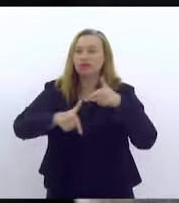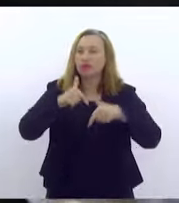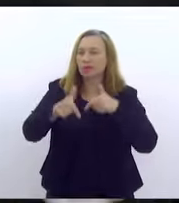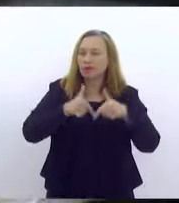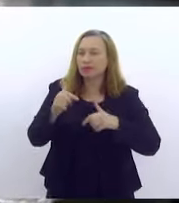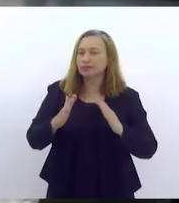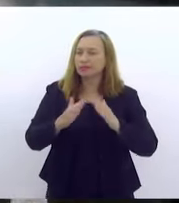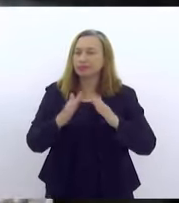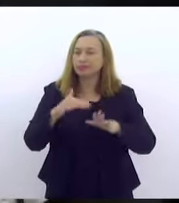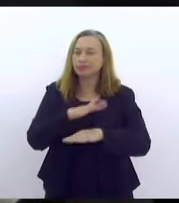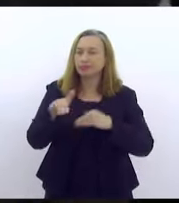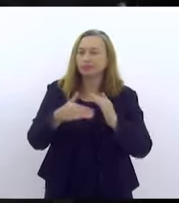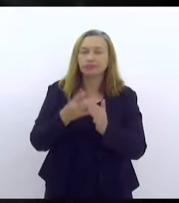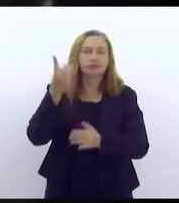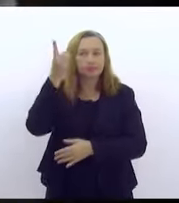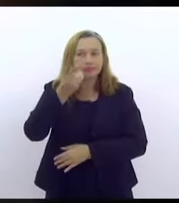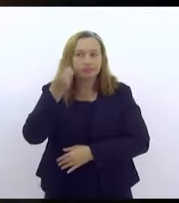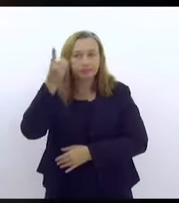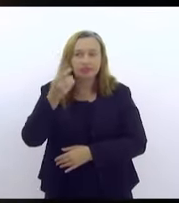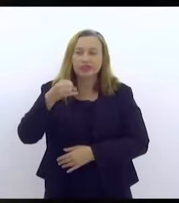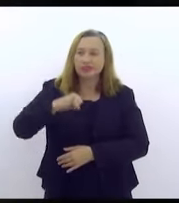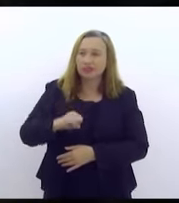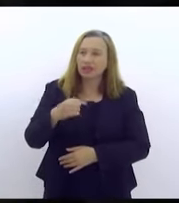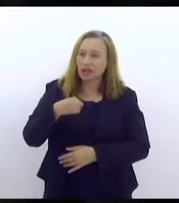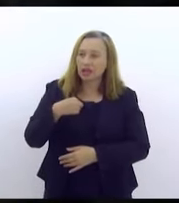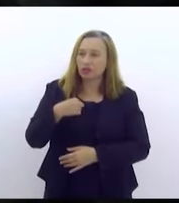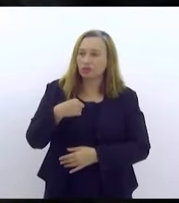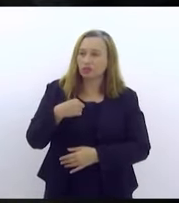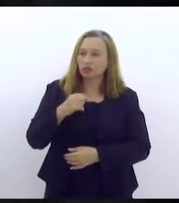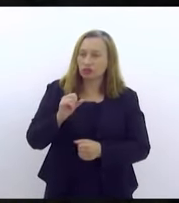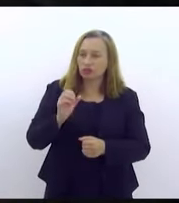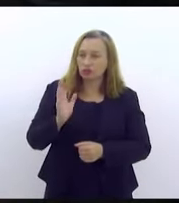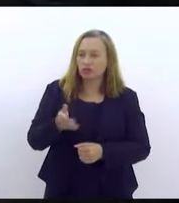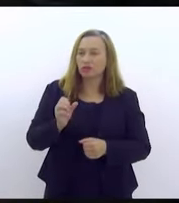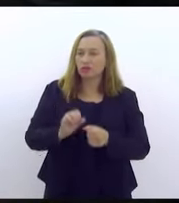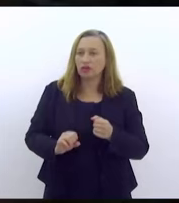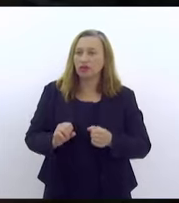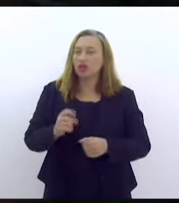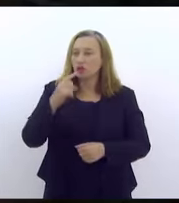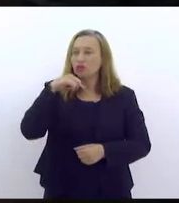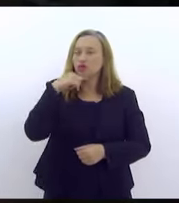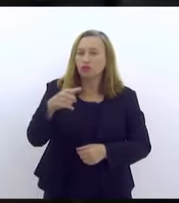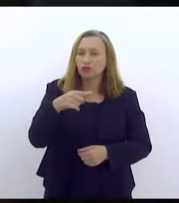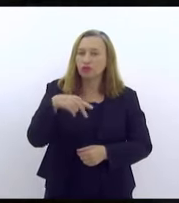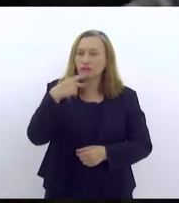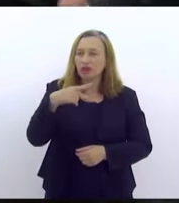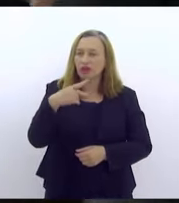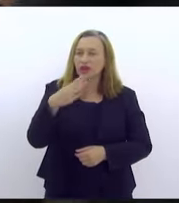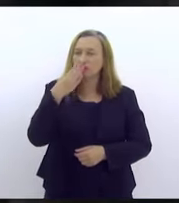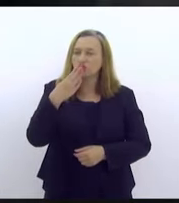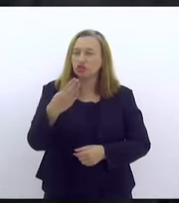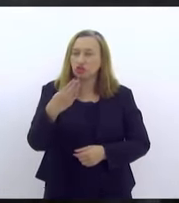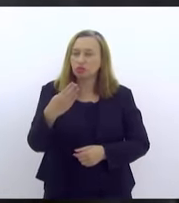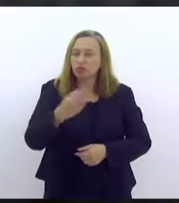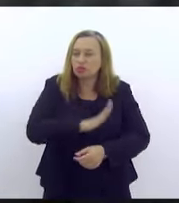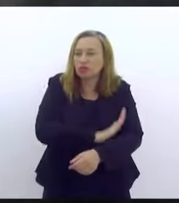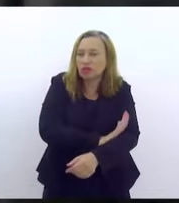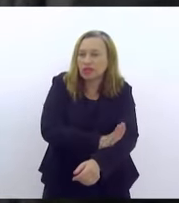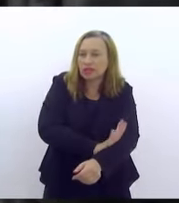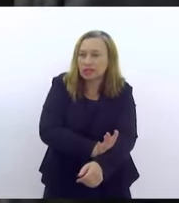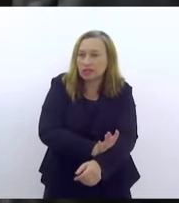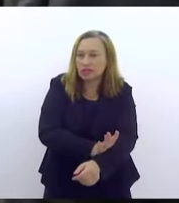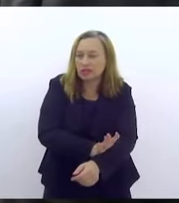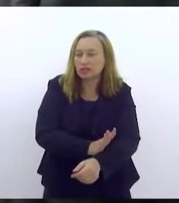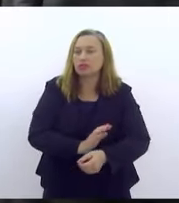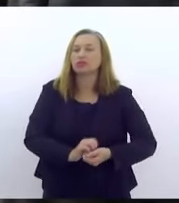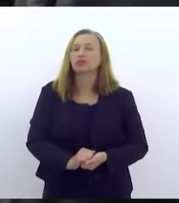de todos os deputados, se eu já cometi. Eu duvido alguém falar que eu já cometi algum tipo de injúria racial, algum tipo